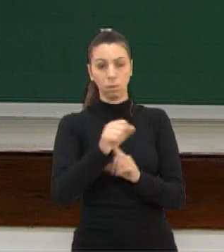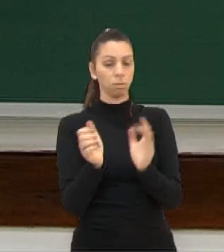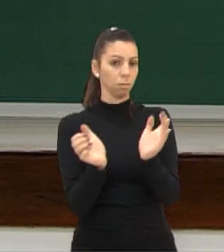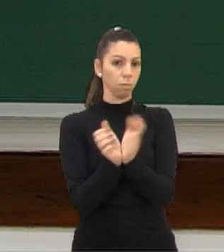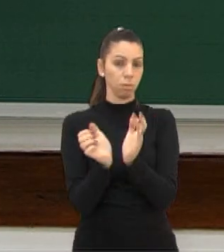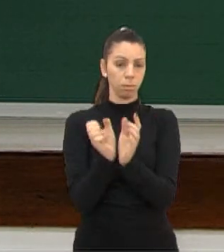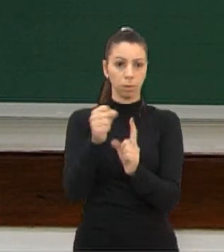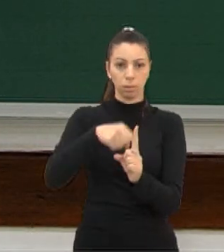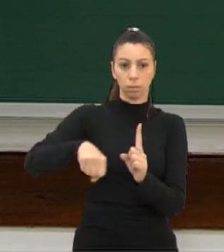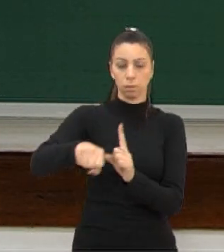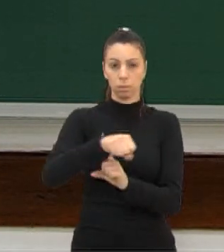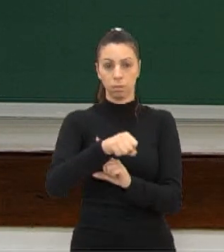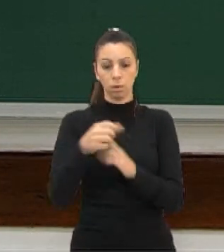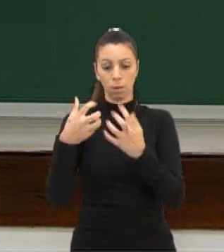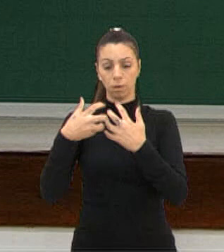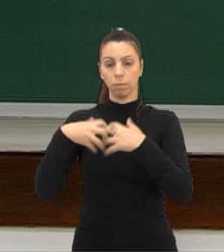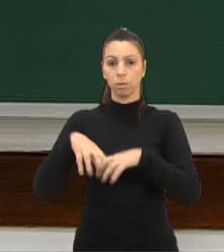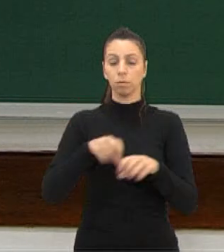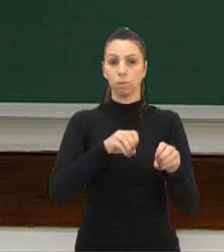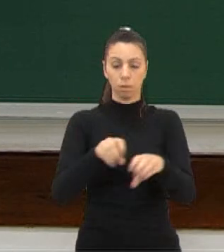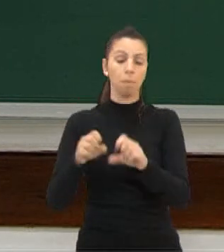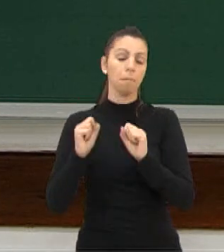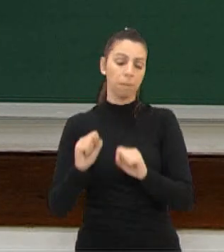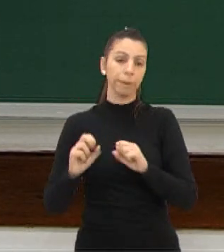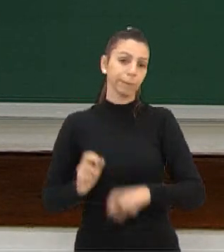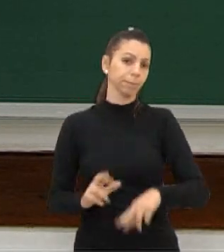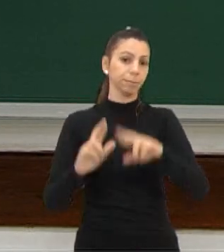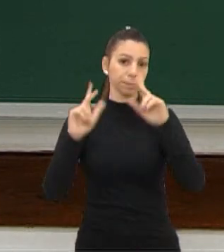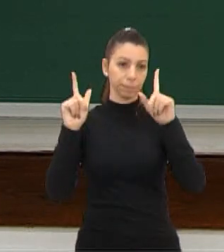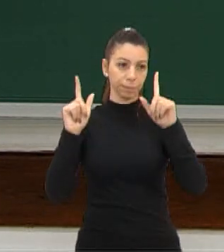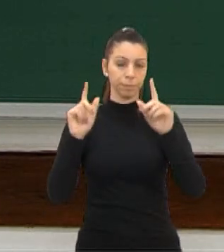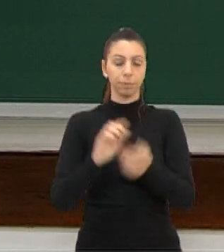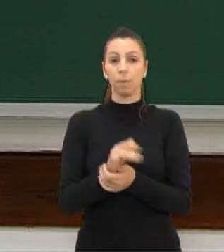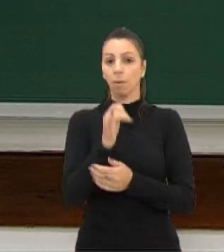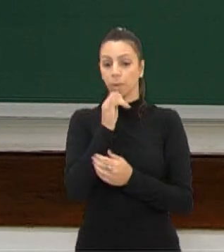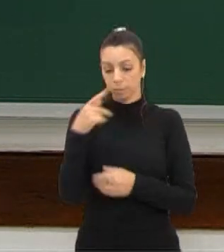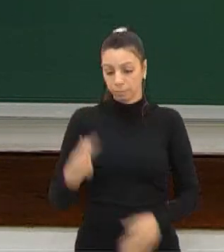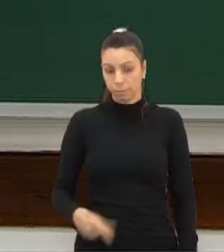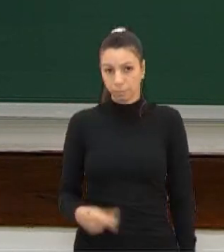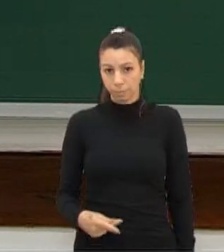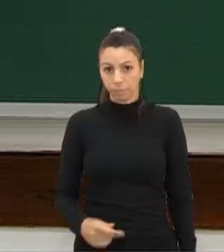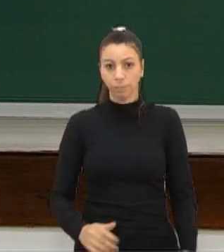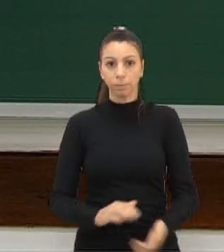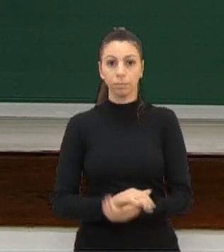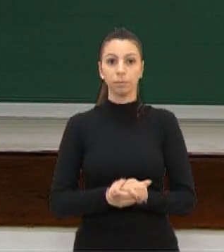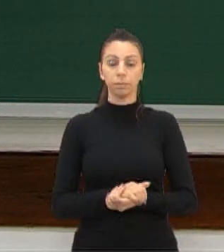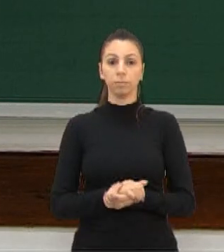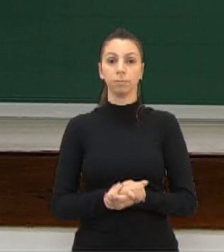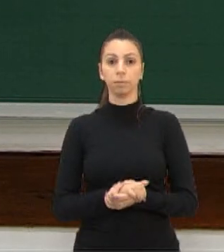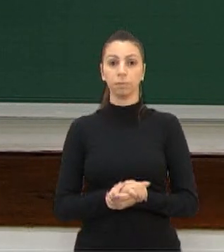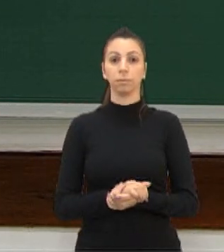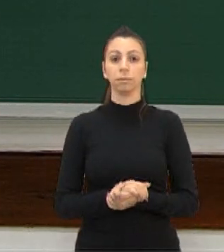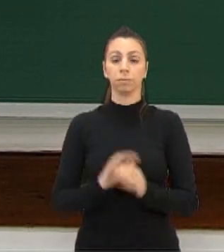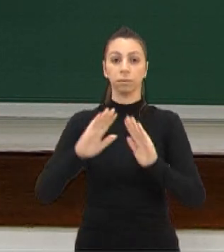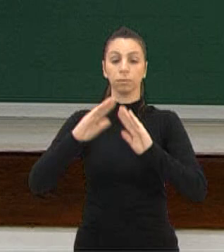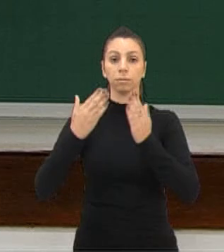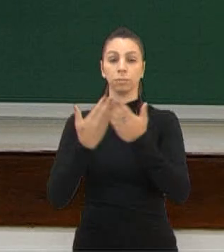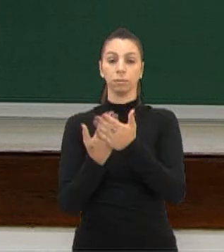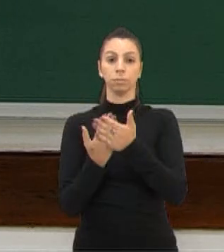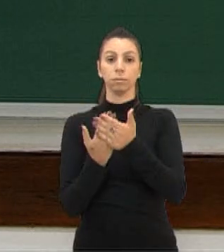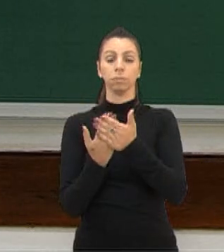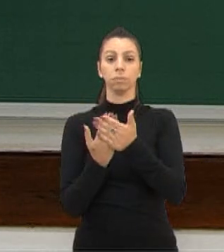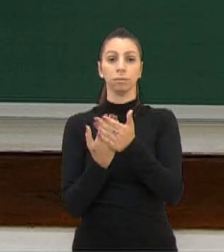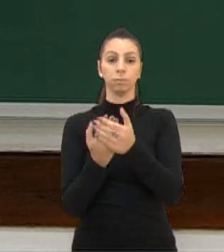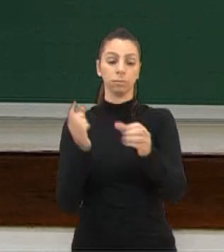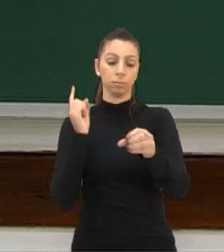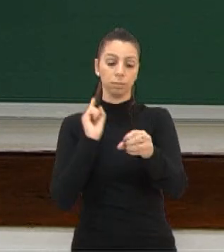sociais, as funções de educação elas podem ser diferenciadas. Aqui, por exemplo, né, dentro aqui das escolas urbanas, aqui, a gente vai